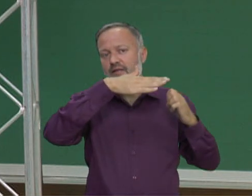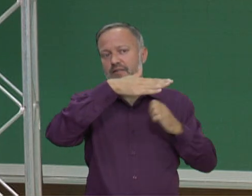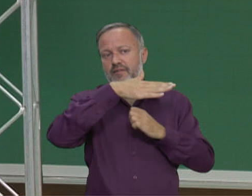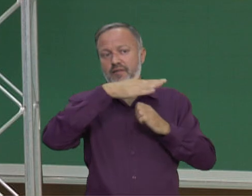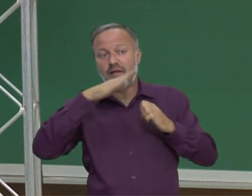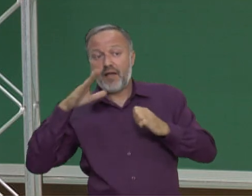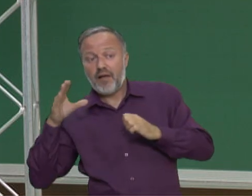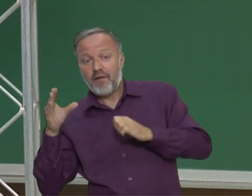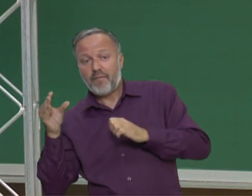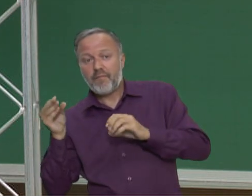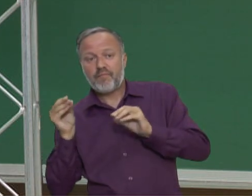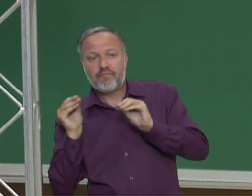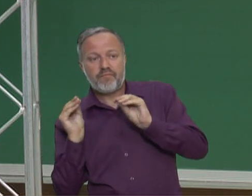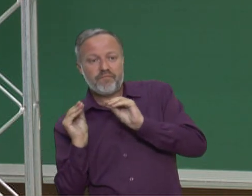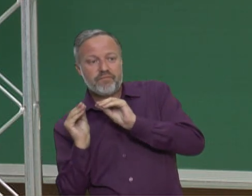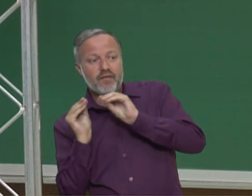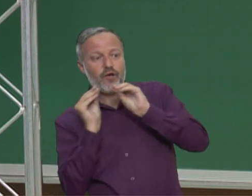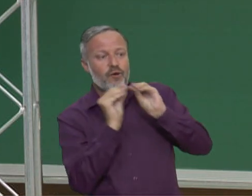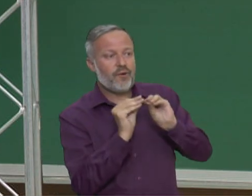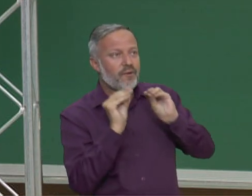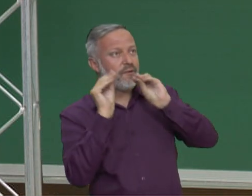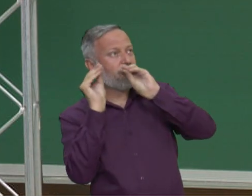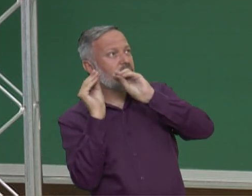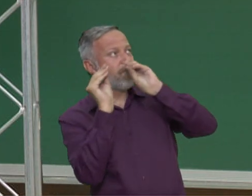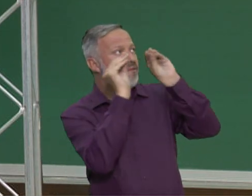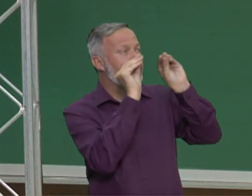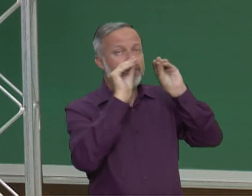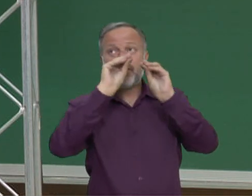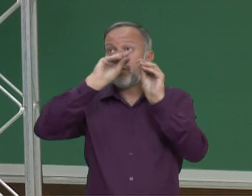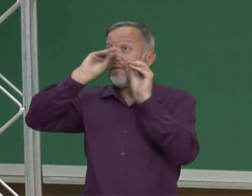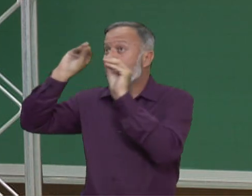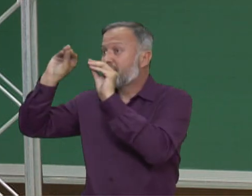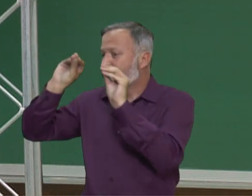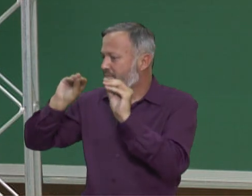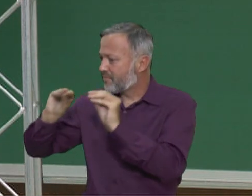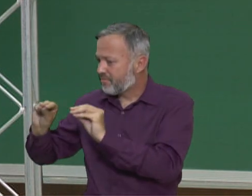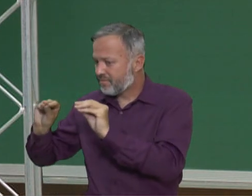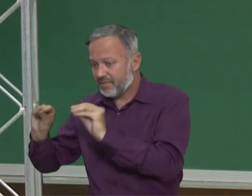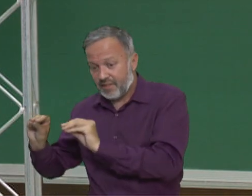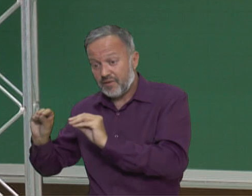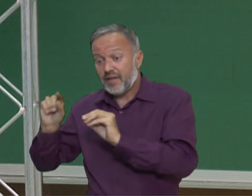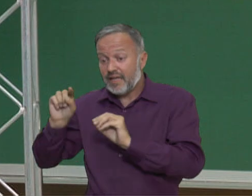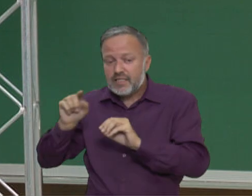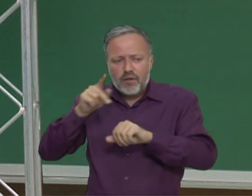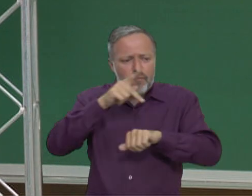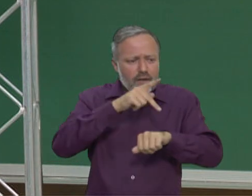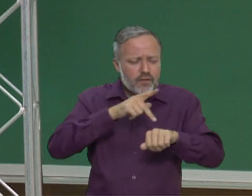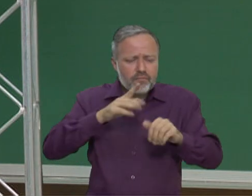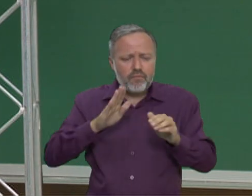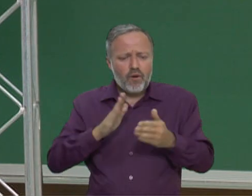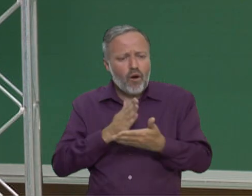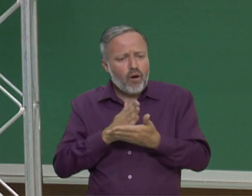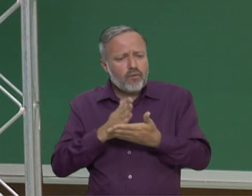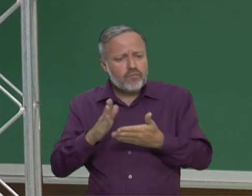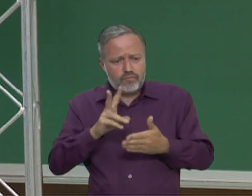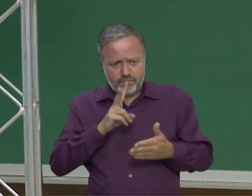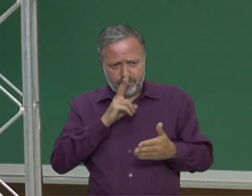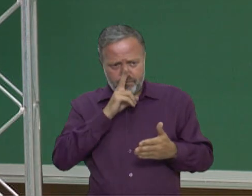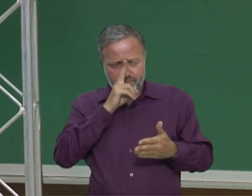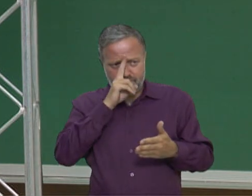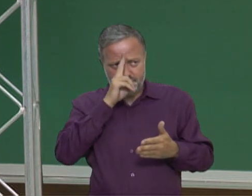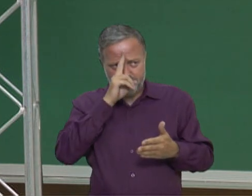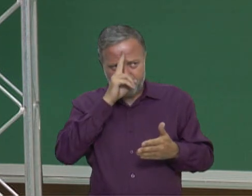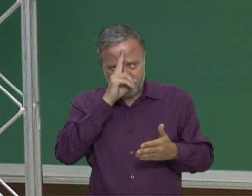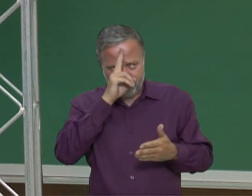outras empresas. Esses países eles tiveram que começar a se fortalecer, ou seja, em vez de competir um